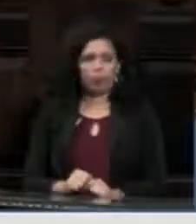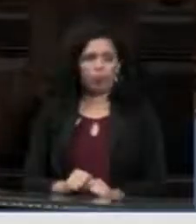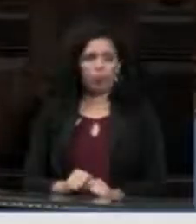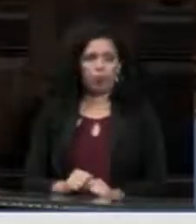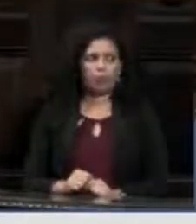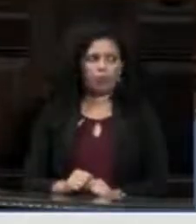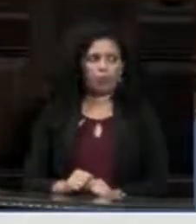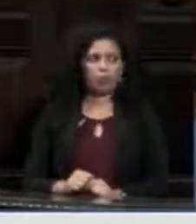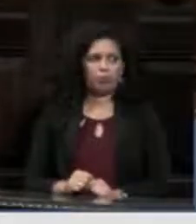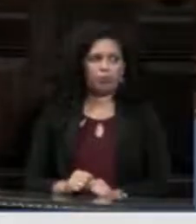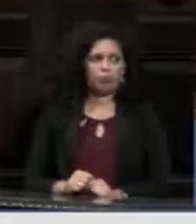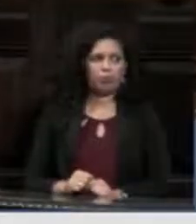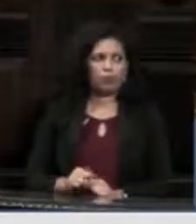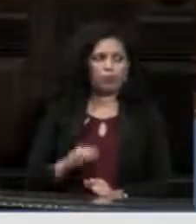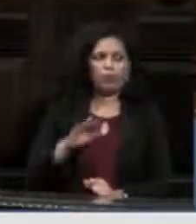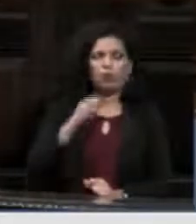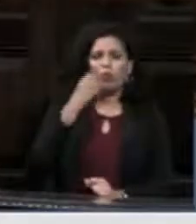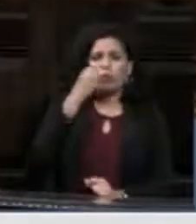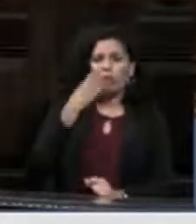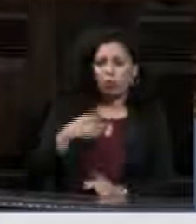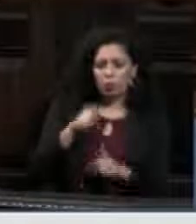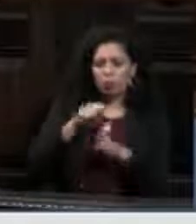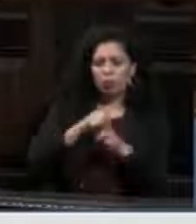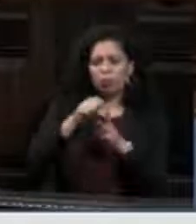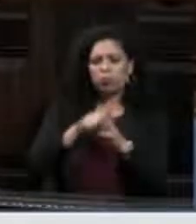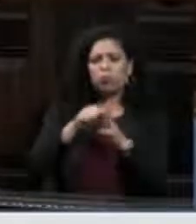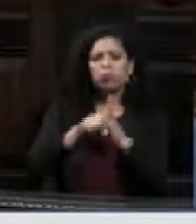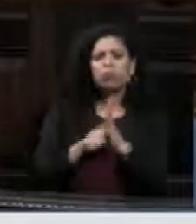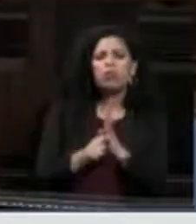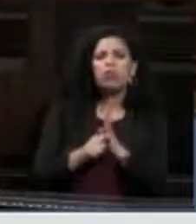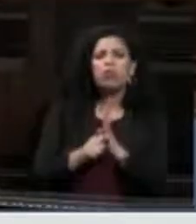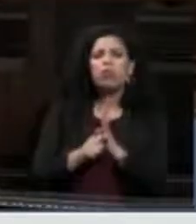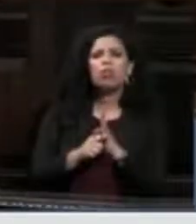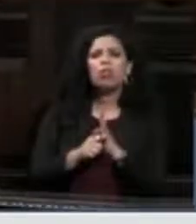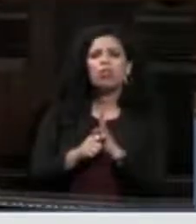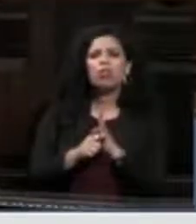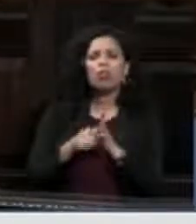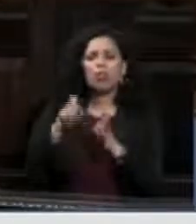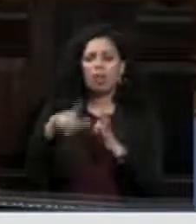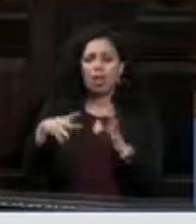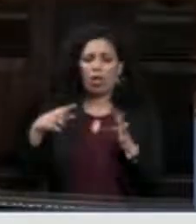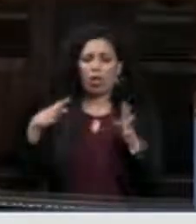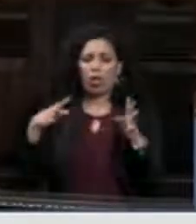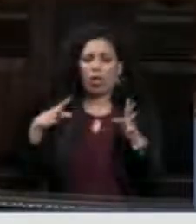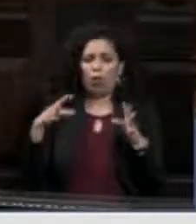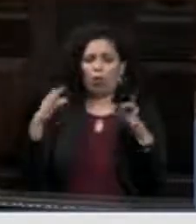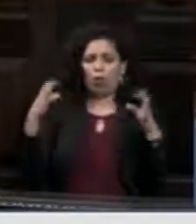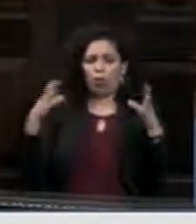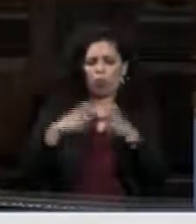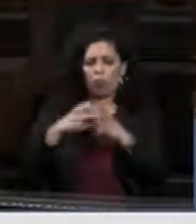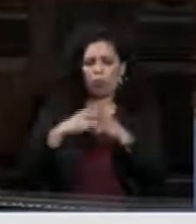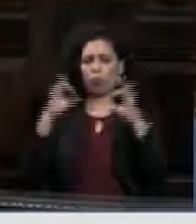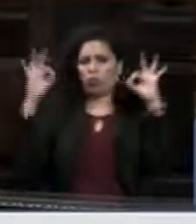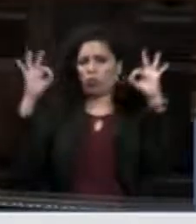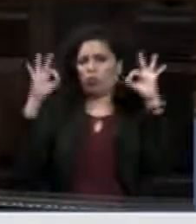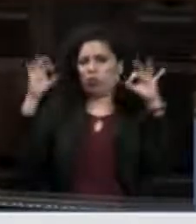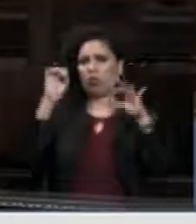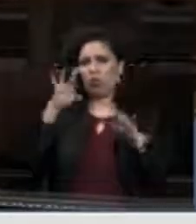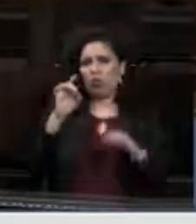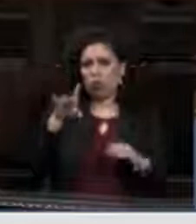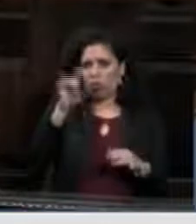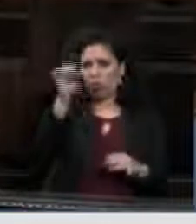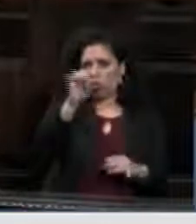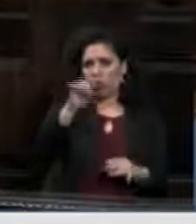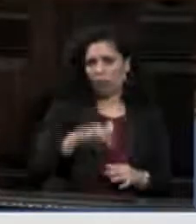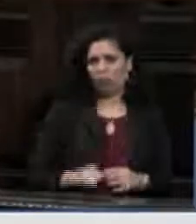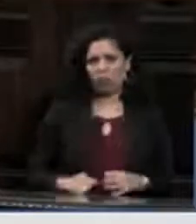renda. Mas um bom salário não pode significar um privilégio que o diferencie do conjunto dos demais servidores